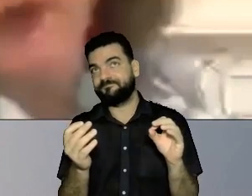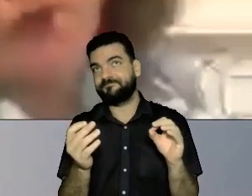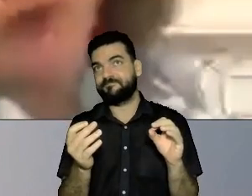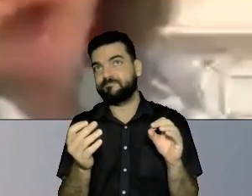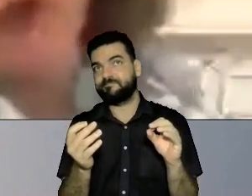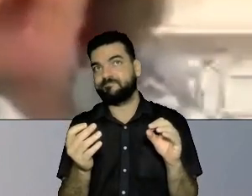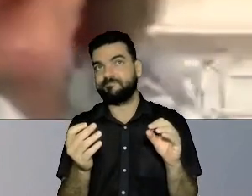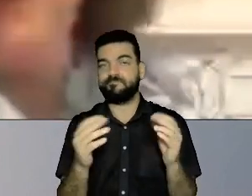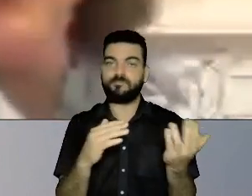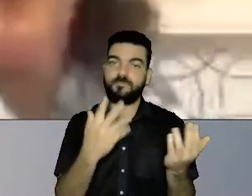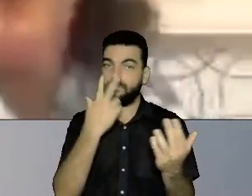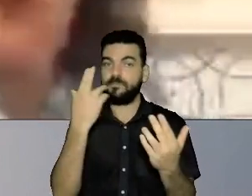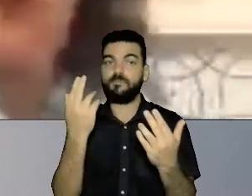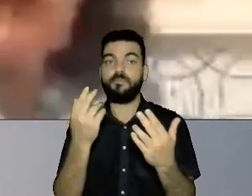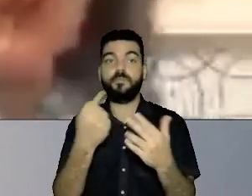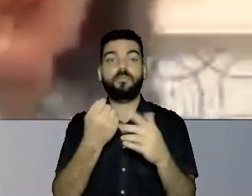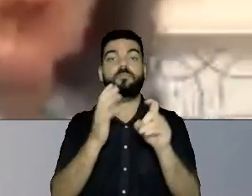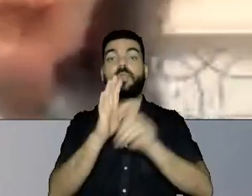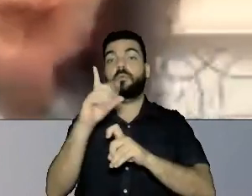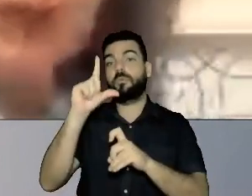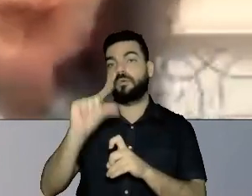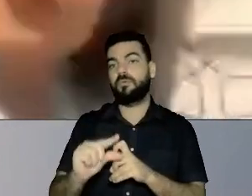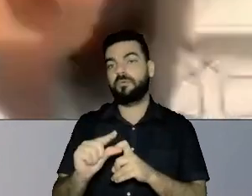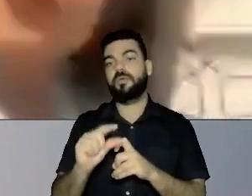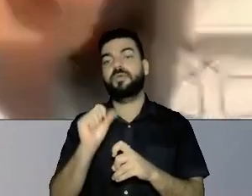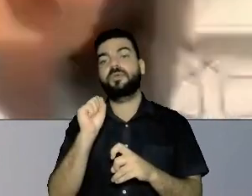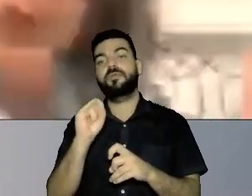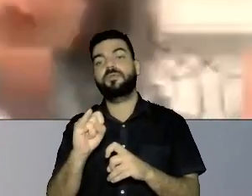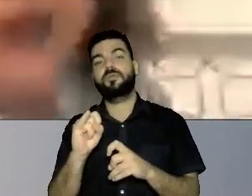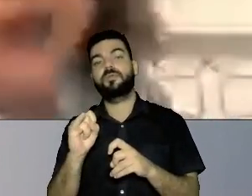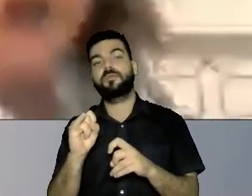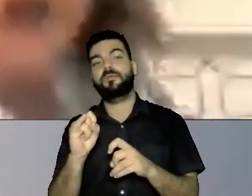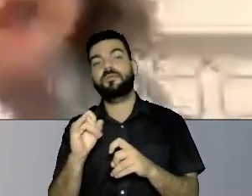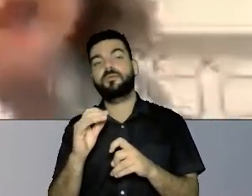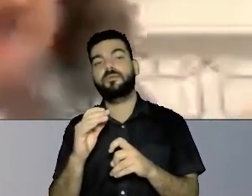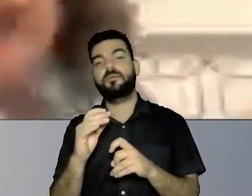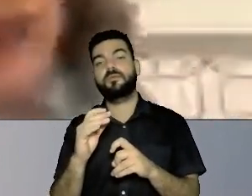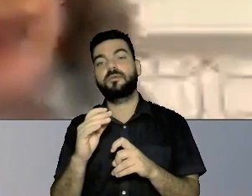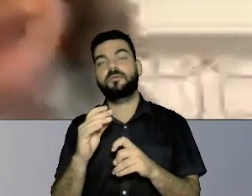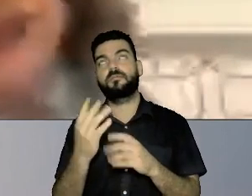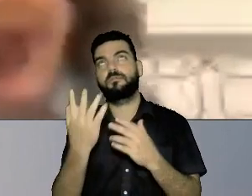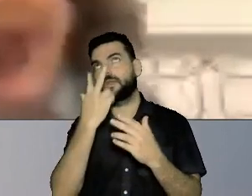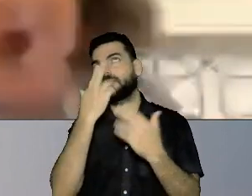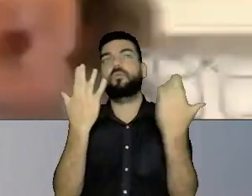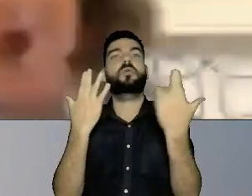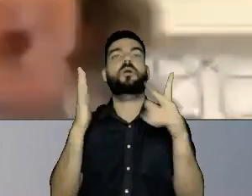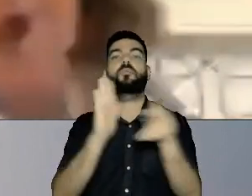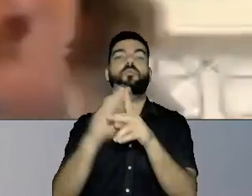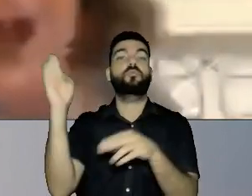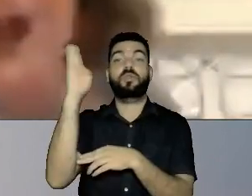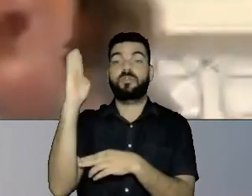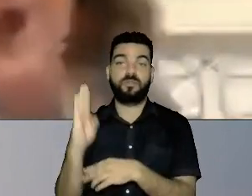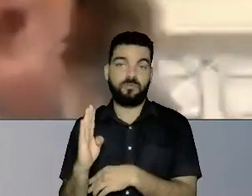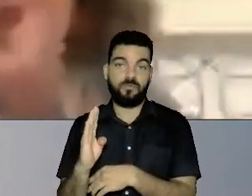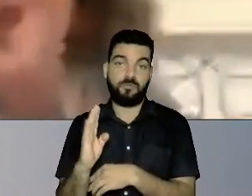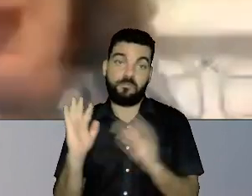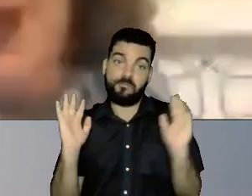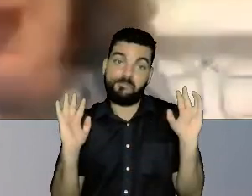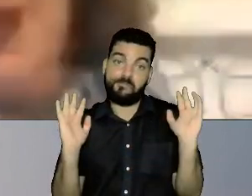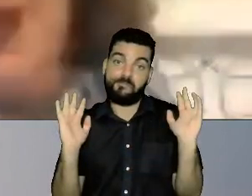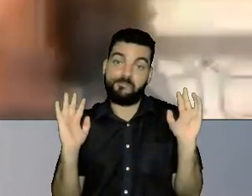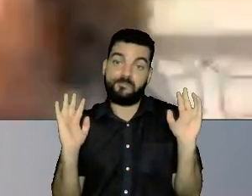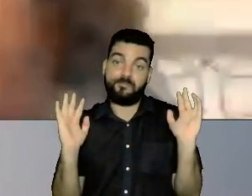forma, com tributo menor, serão as obras que sejam, em outras palavras, nacionais. A interpretação foi dada